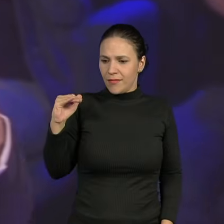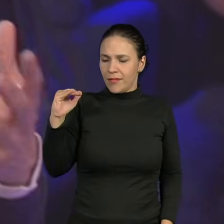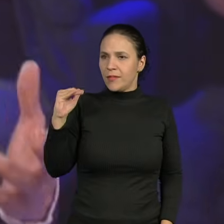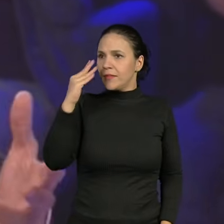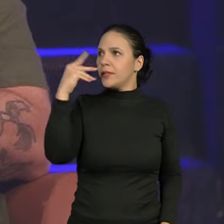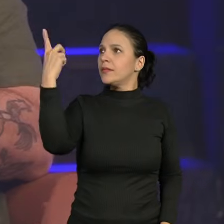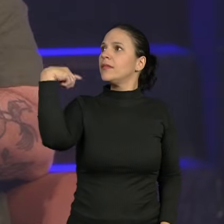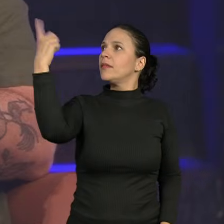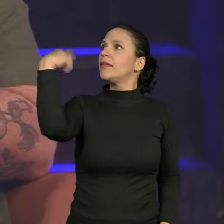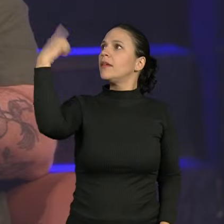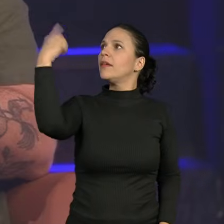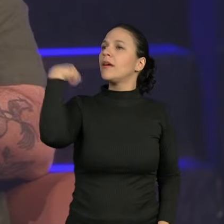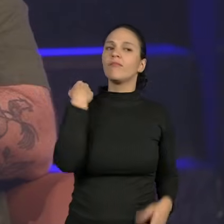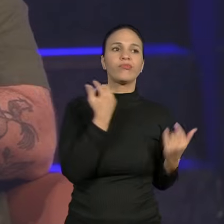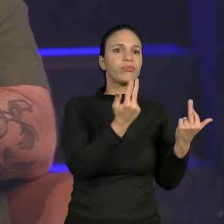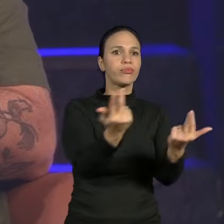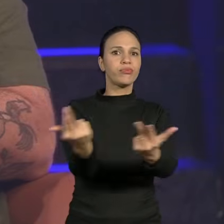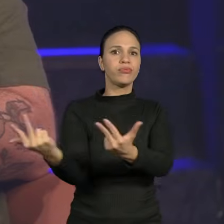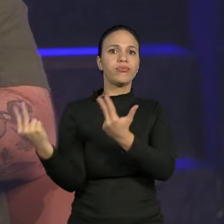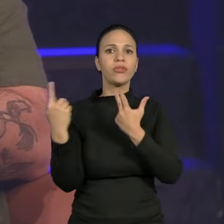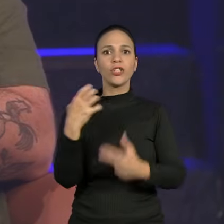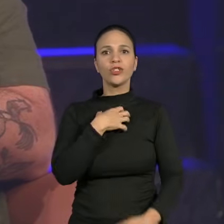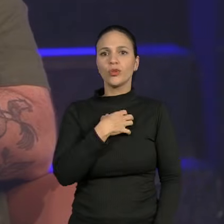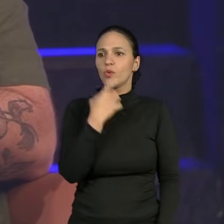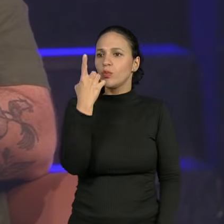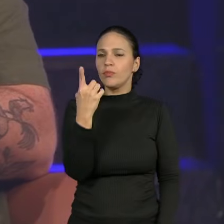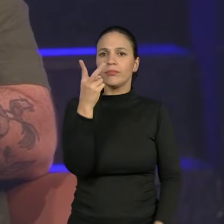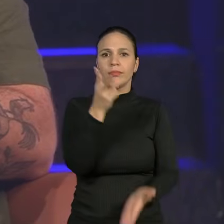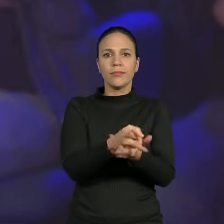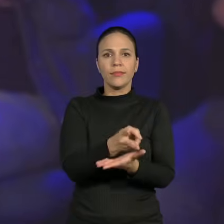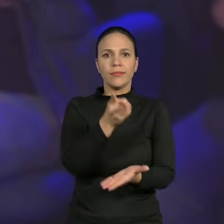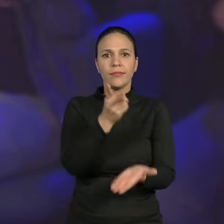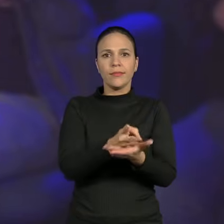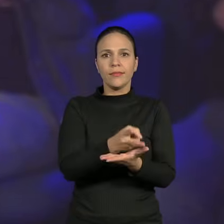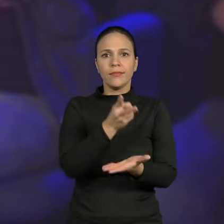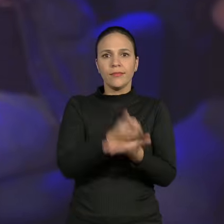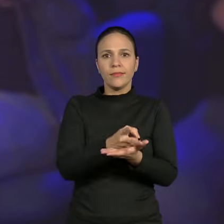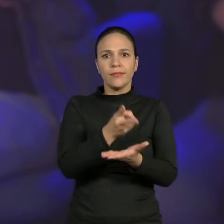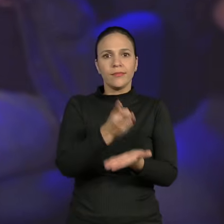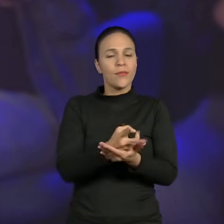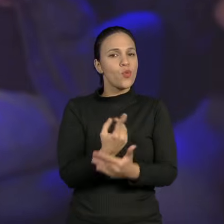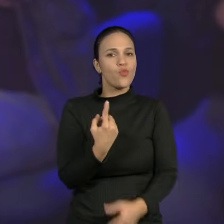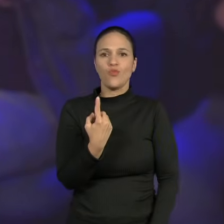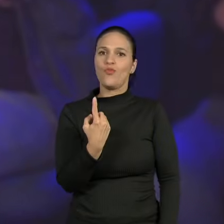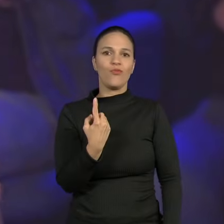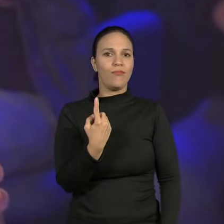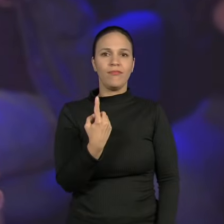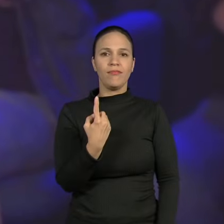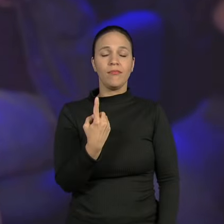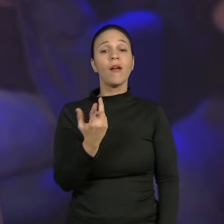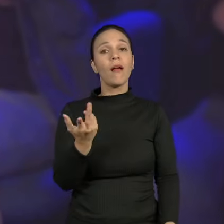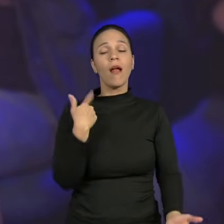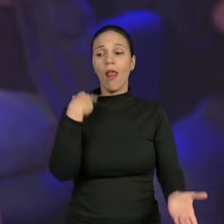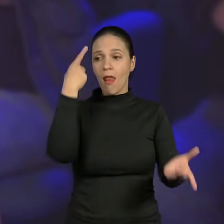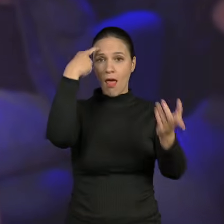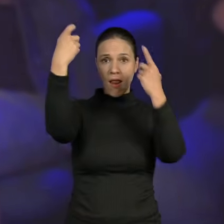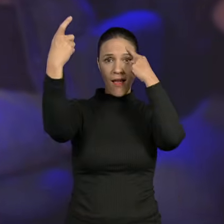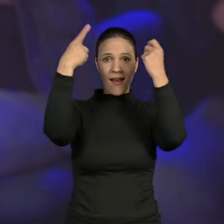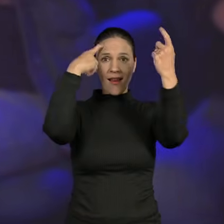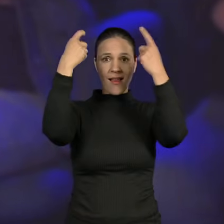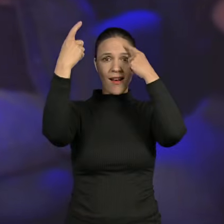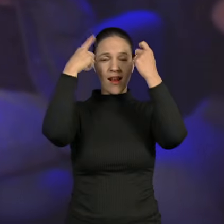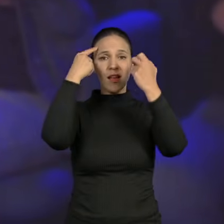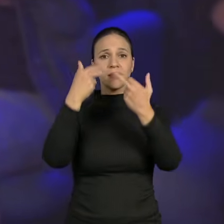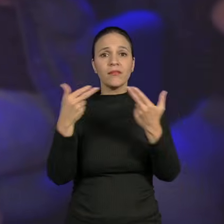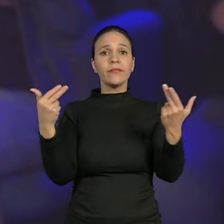ditadura do igual, porque você só tem um jeito de fazer aquilo e você acha que só tem aquele jeito e vai matando qualquer possibilidade de fazer